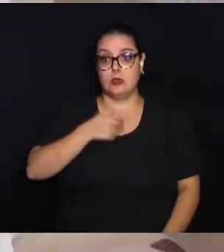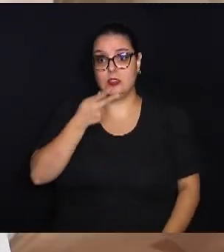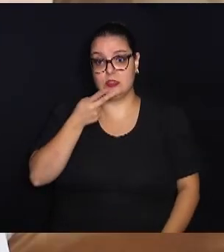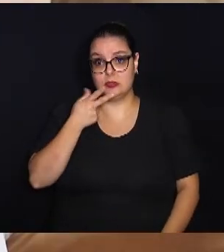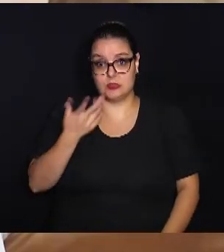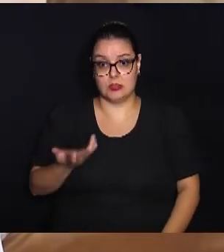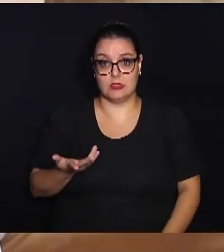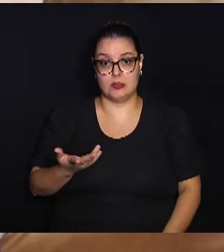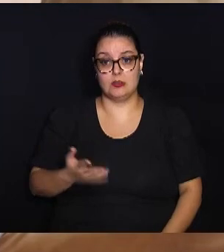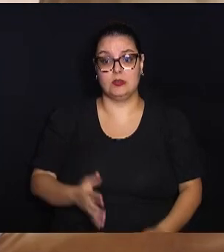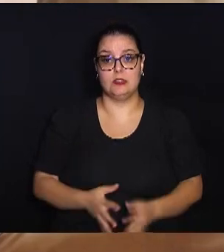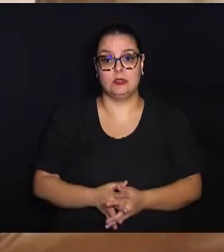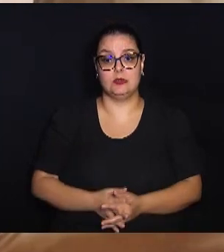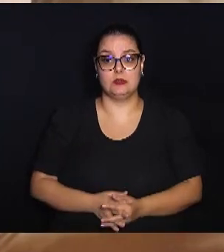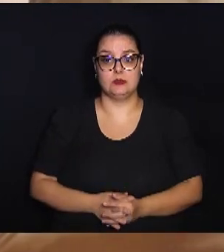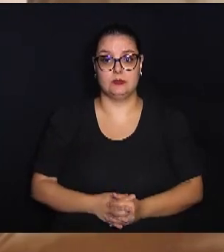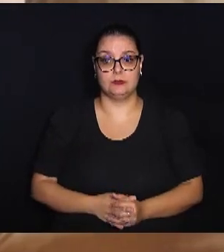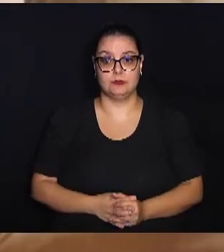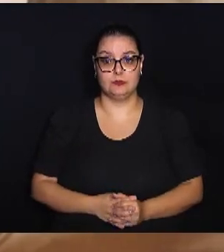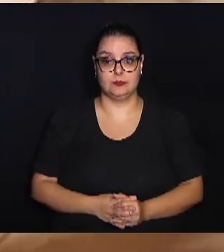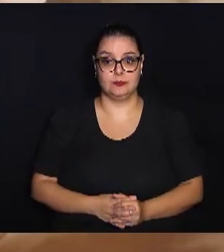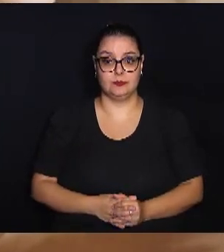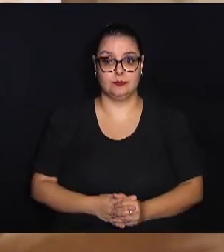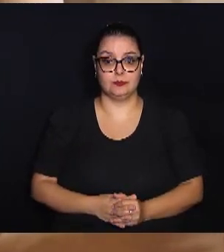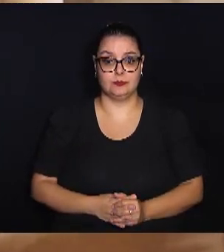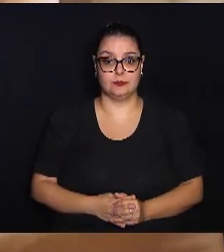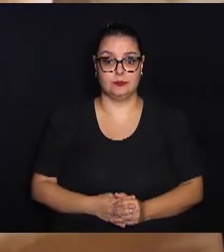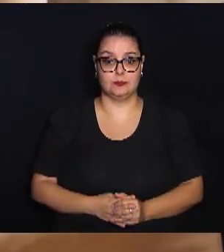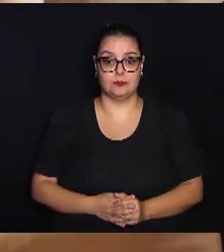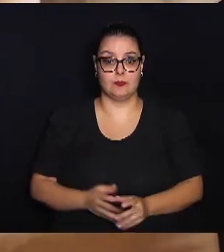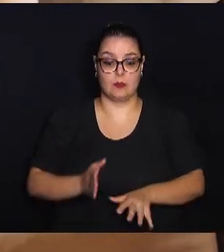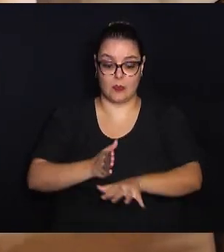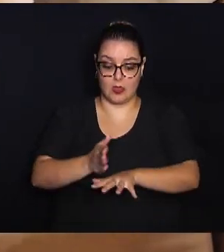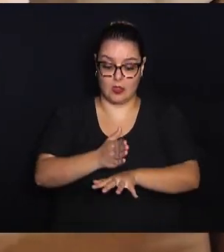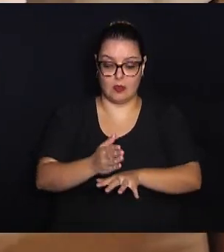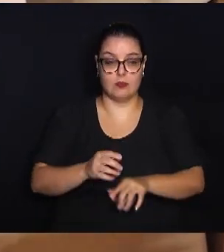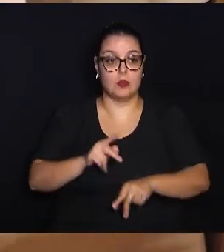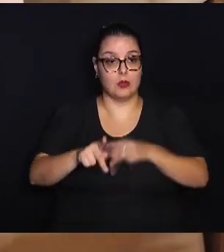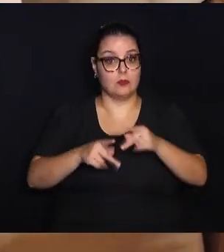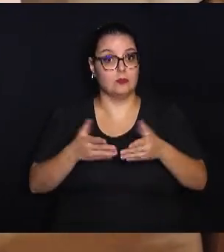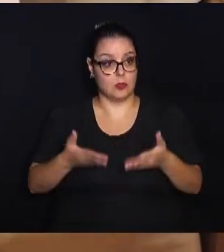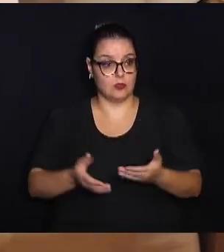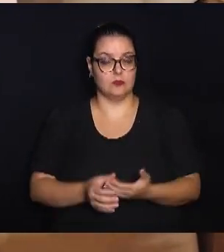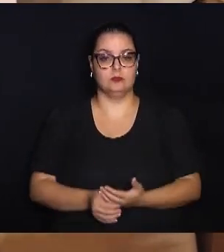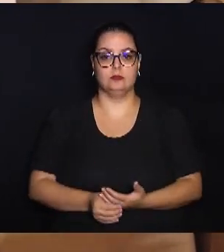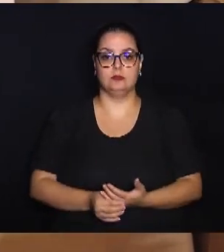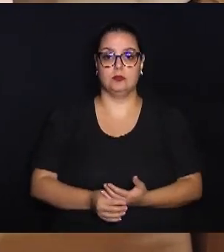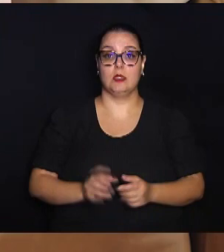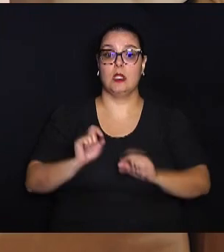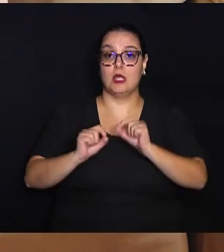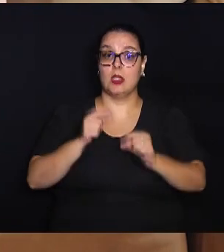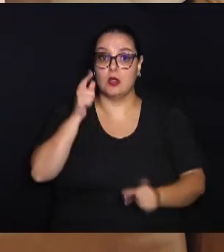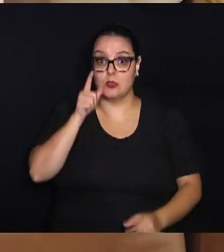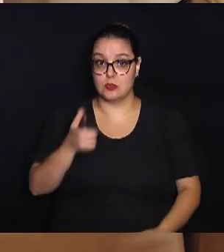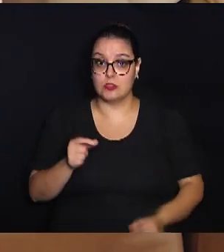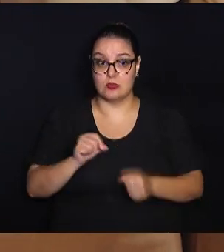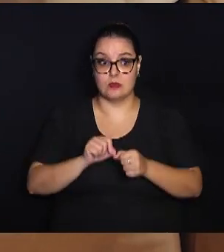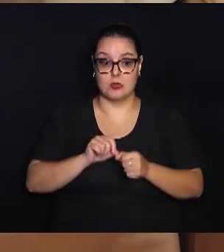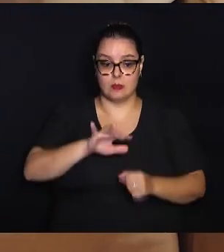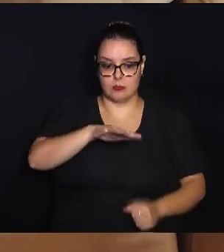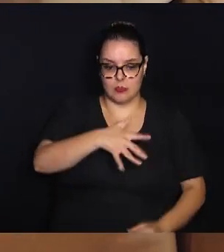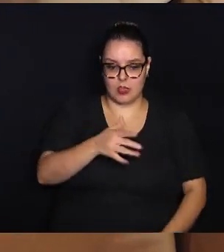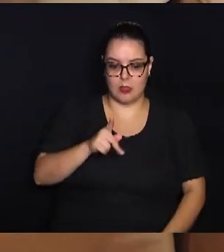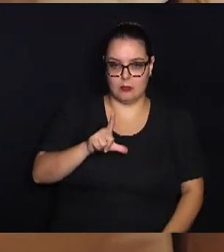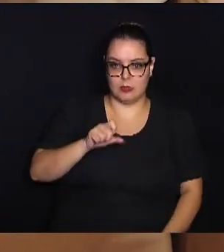está falando, quando a gente acaba falando, acaba direcionando para um público. Mas para quem conseguir fazer